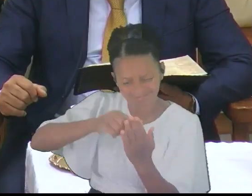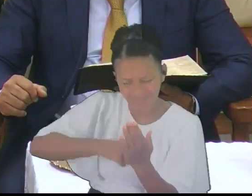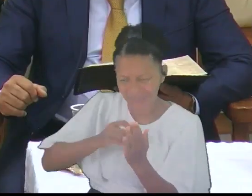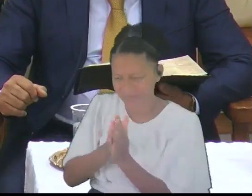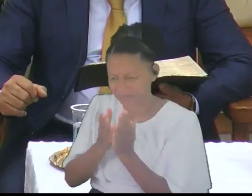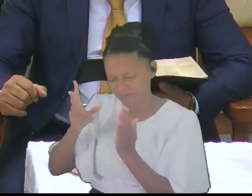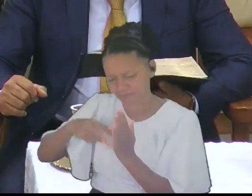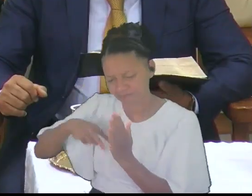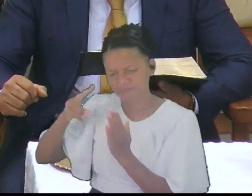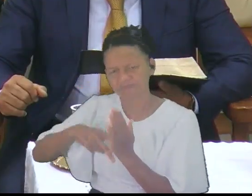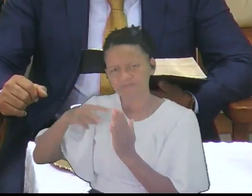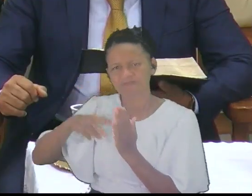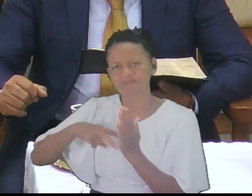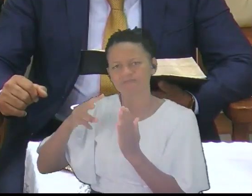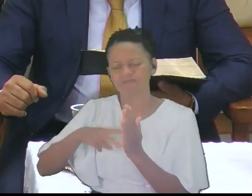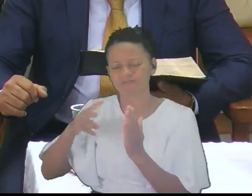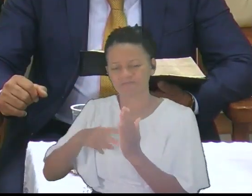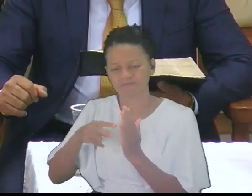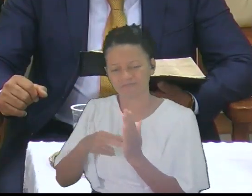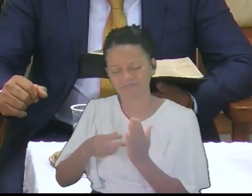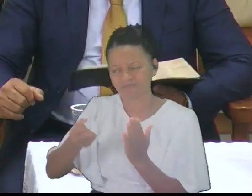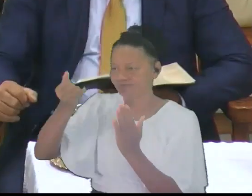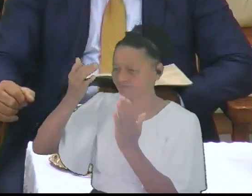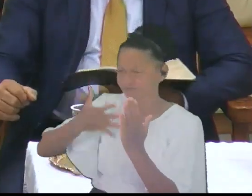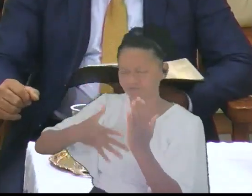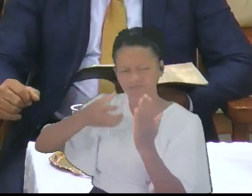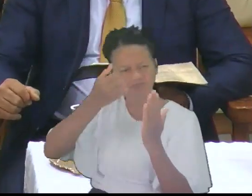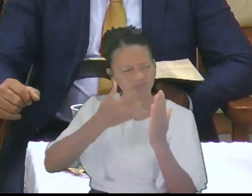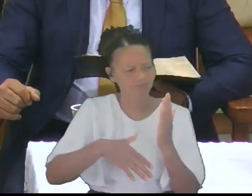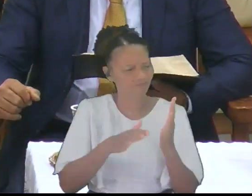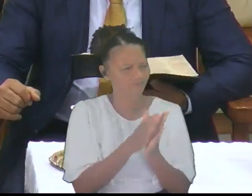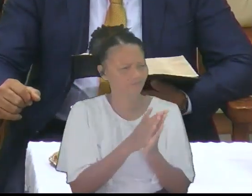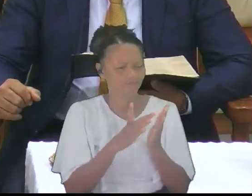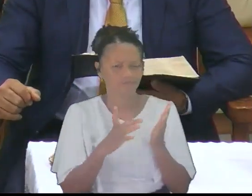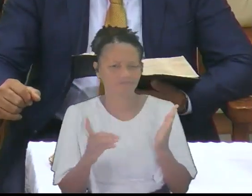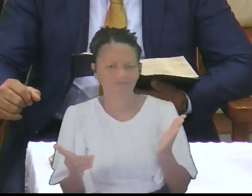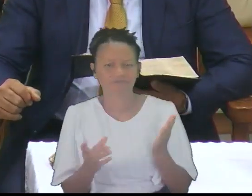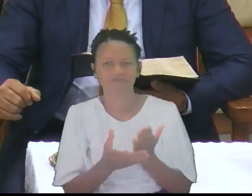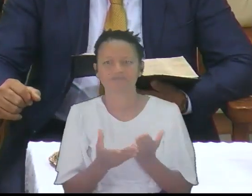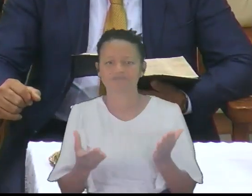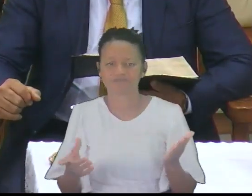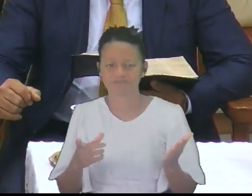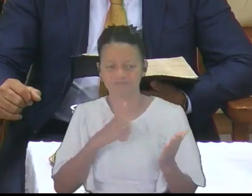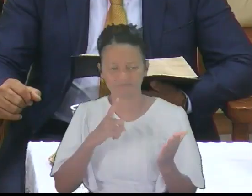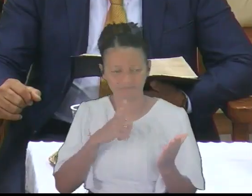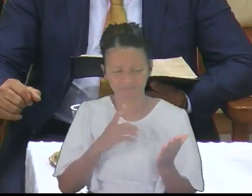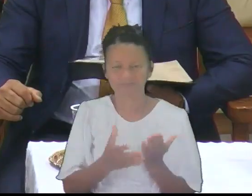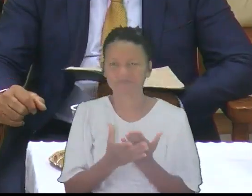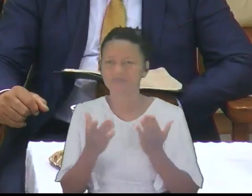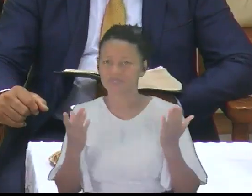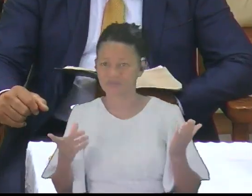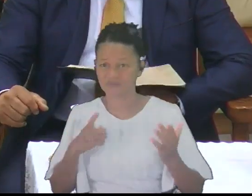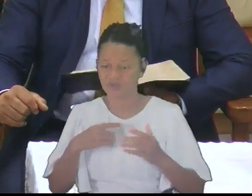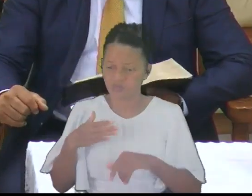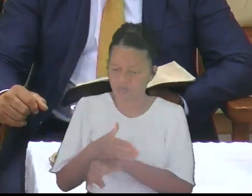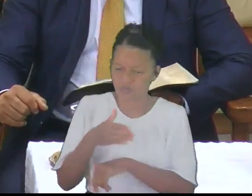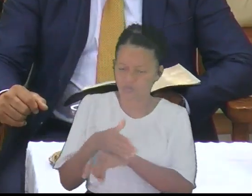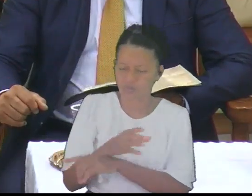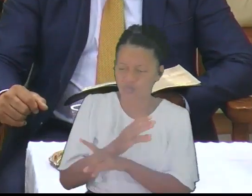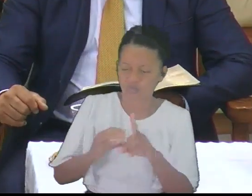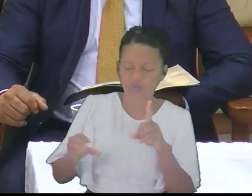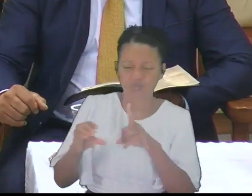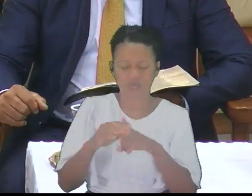Bíblia, quanto mais você ouve a explicação bíblica, quanto mais você vem ao culto de doutrina, quanto mais você vem à